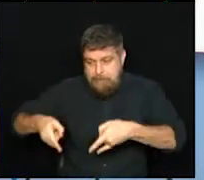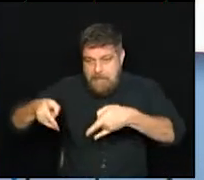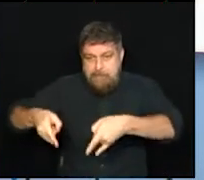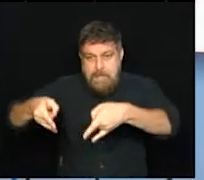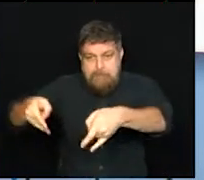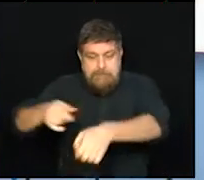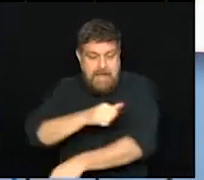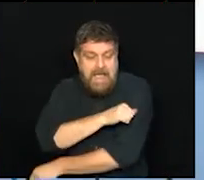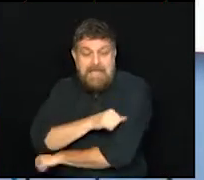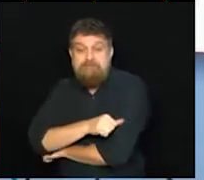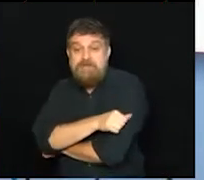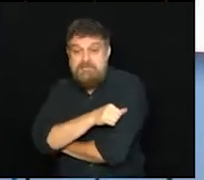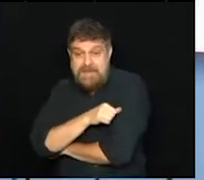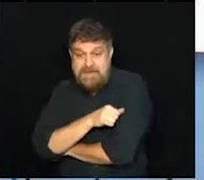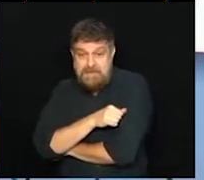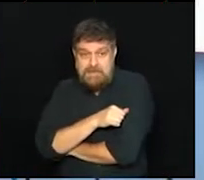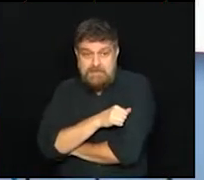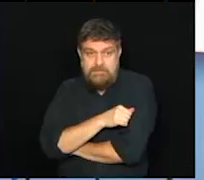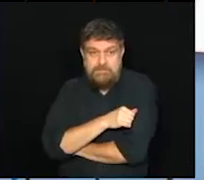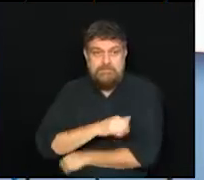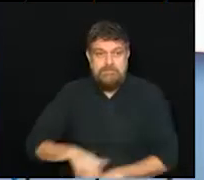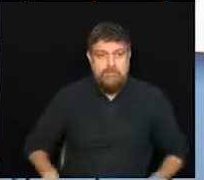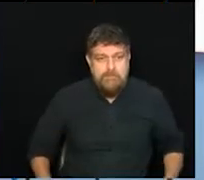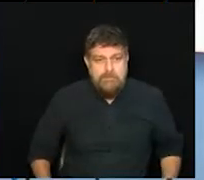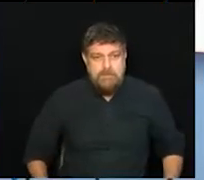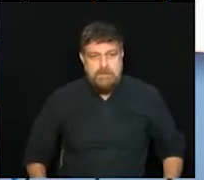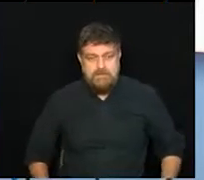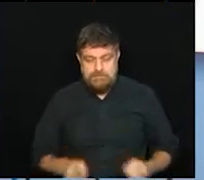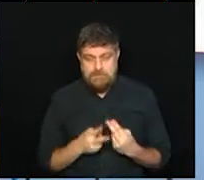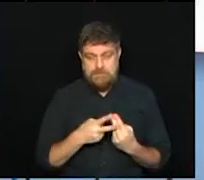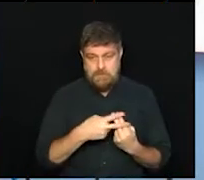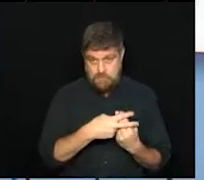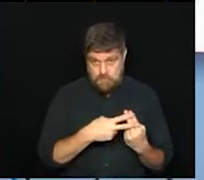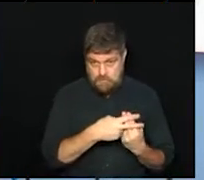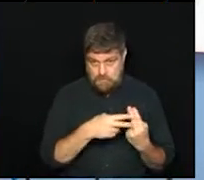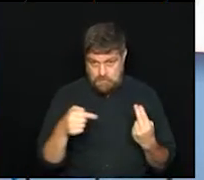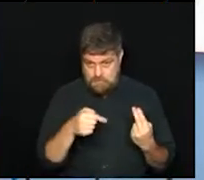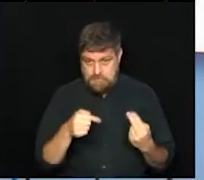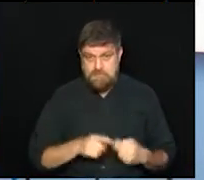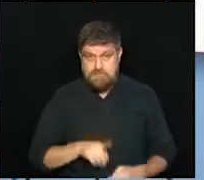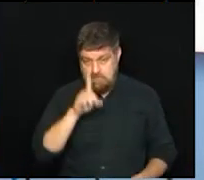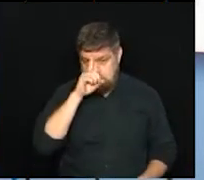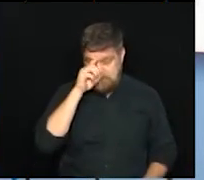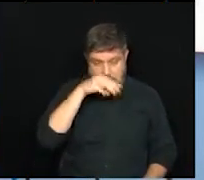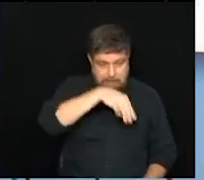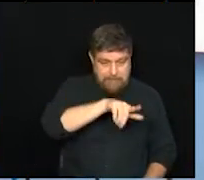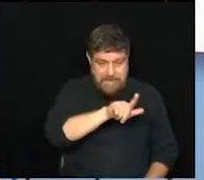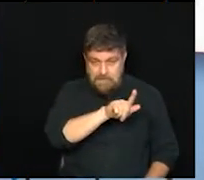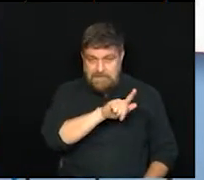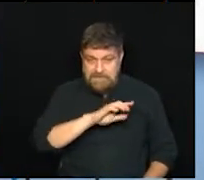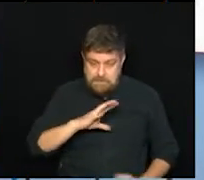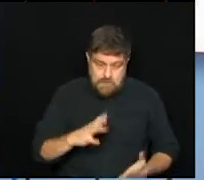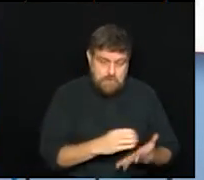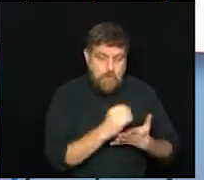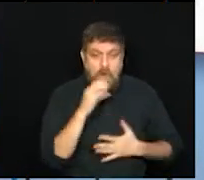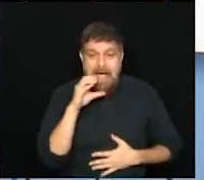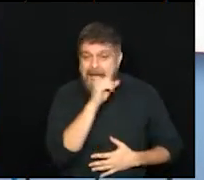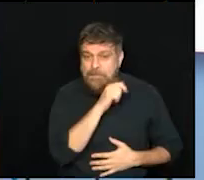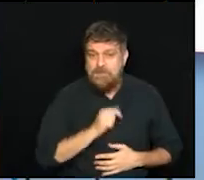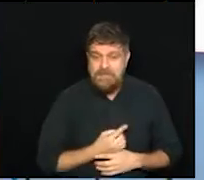em leitos de enfermaria Covid. No SUS Municipal, que é a rede Mário Gatti de urgência e emergência,